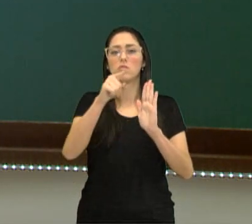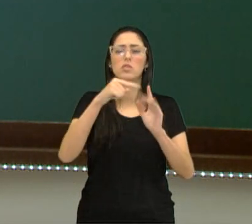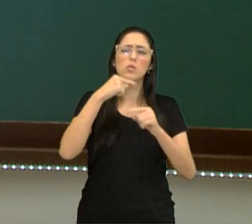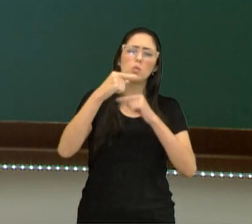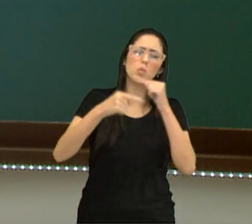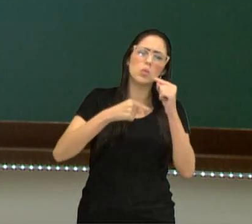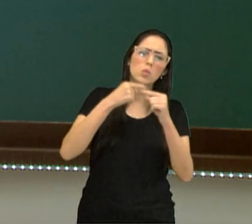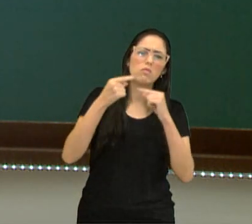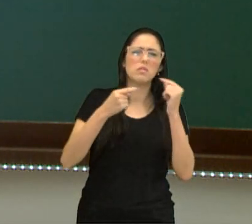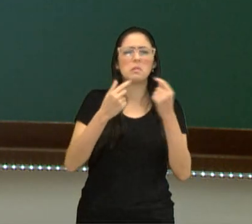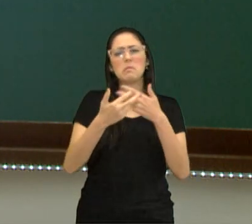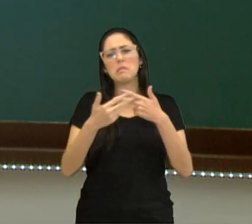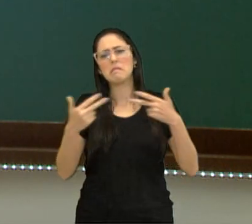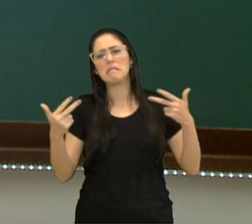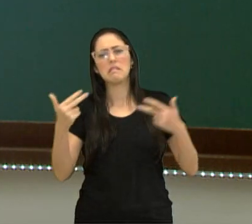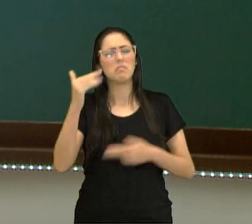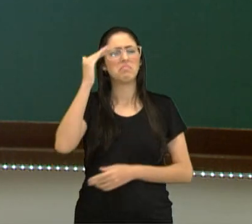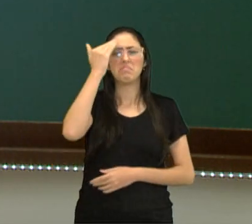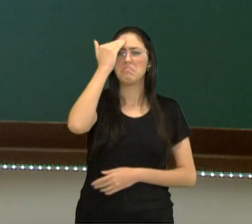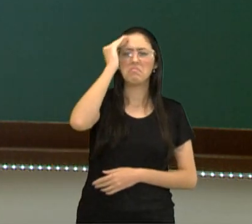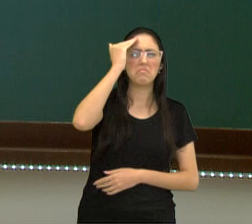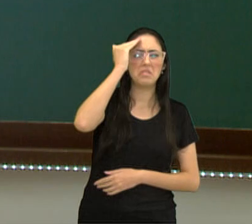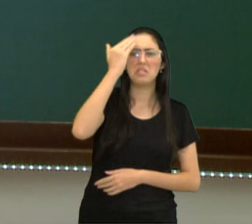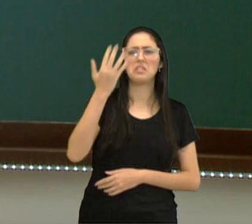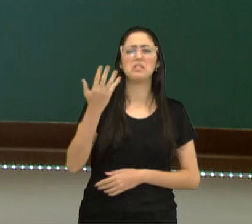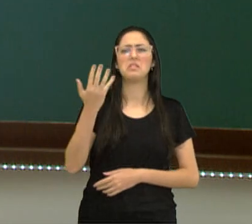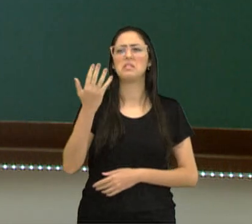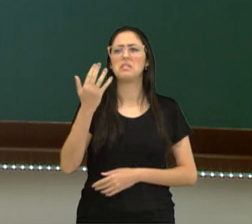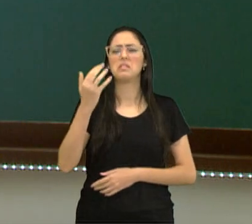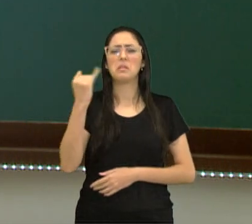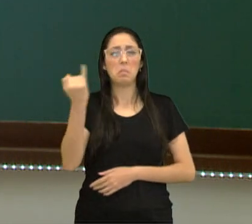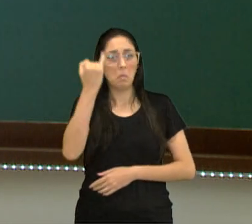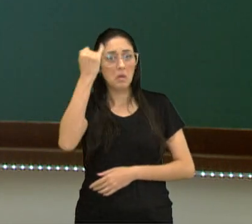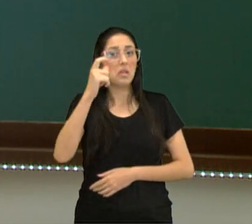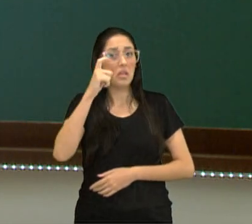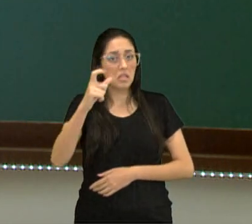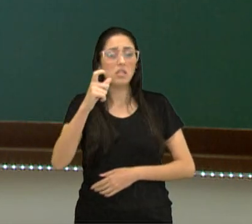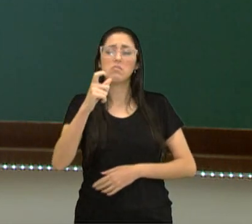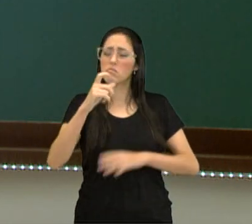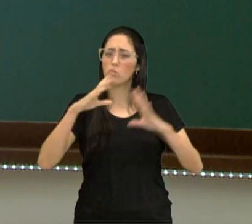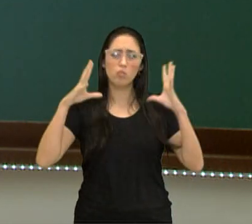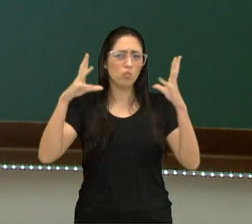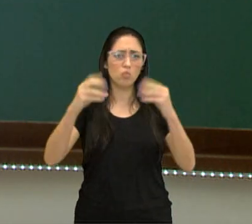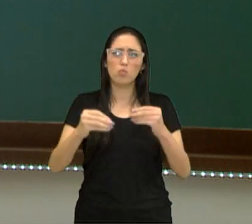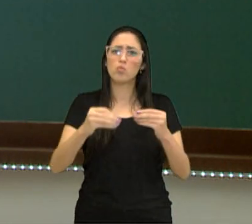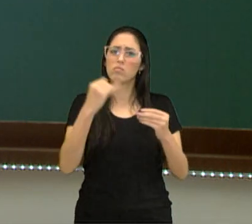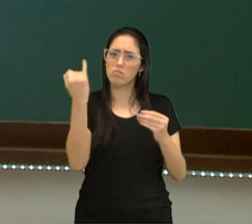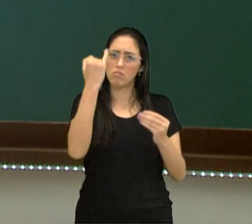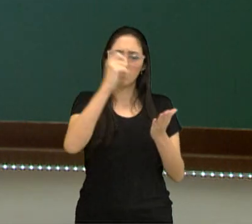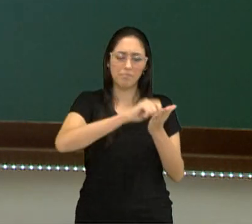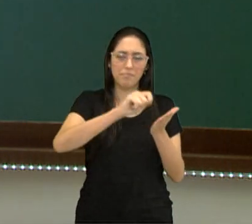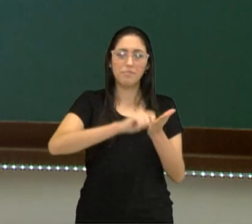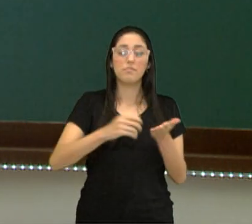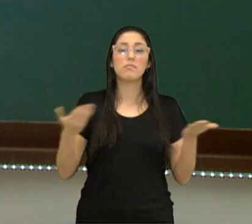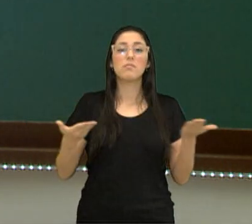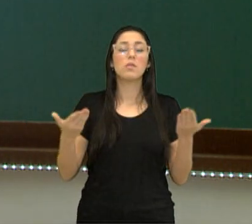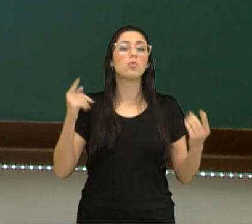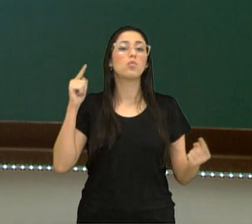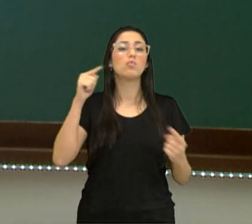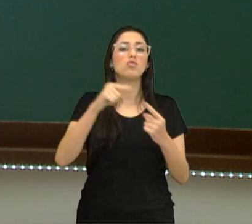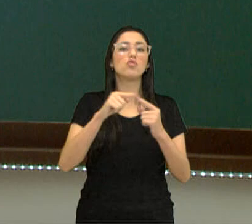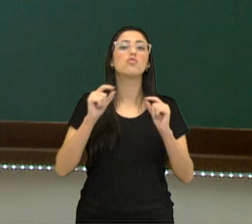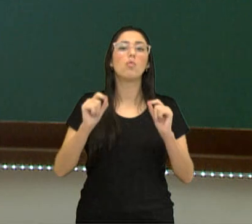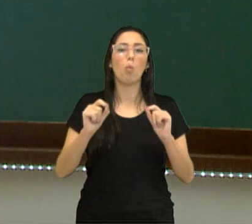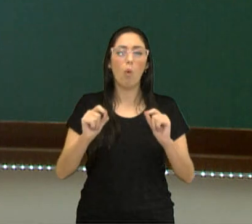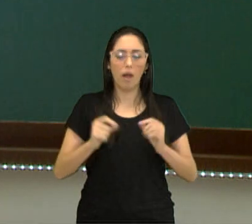dúvida, aqueles pontos que você julgar mais interessantes. E para isso eu já começo apresentando para você os objetivos da nossa aula de hoje,